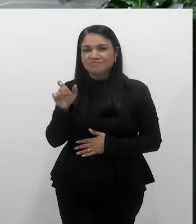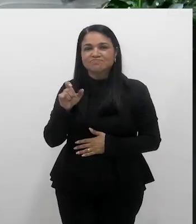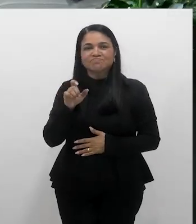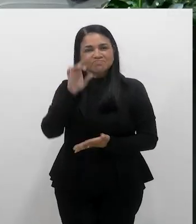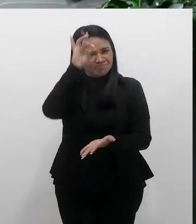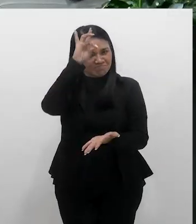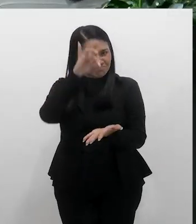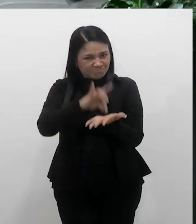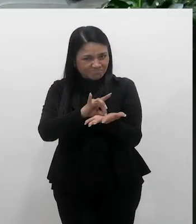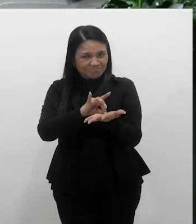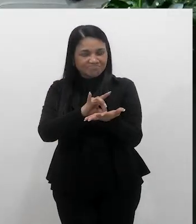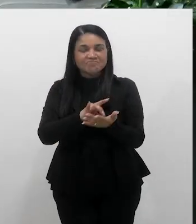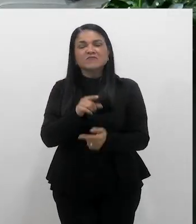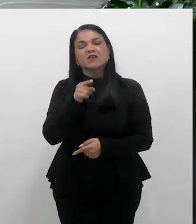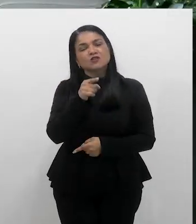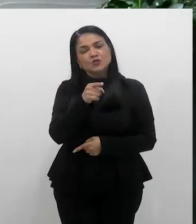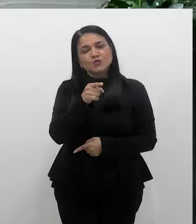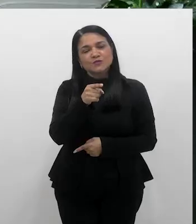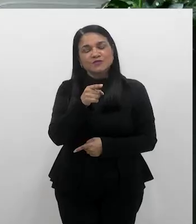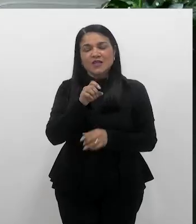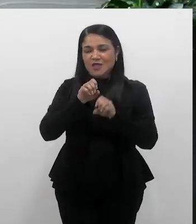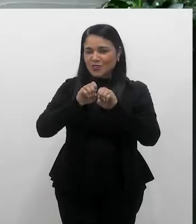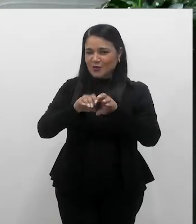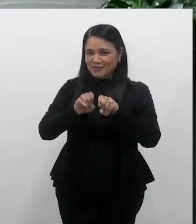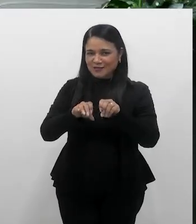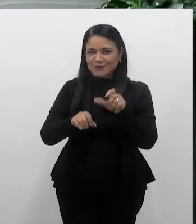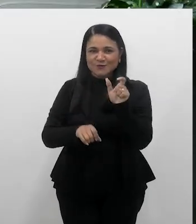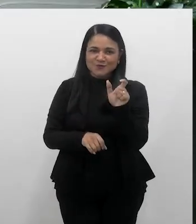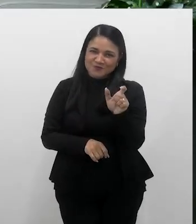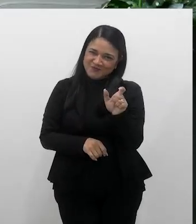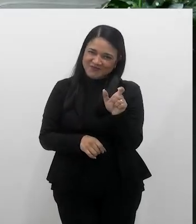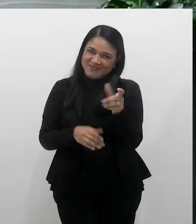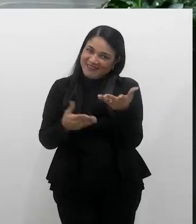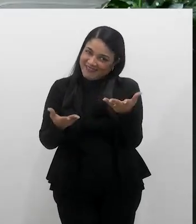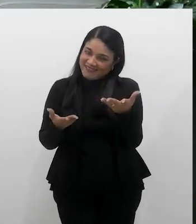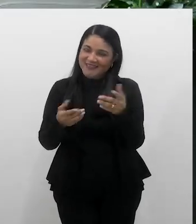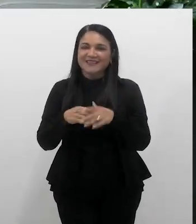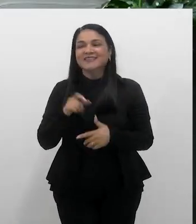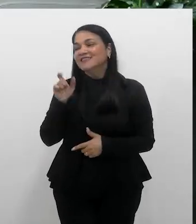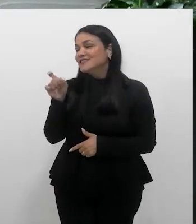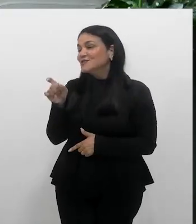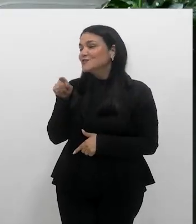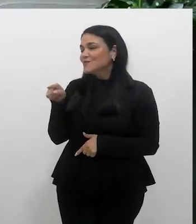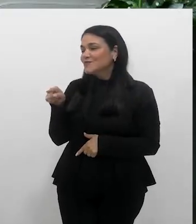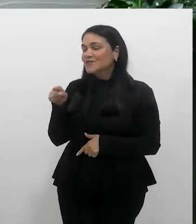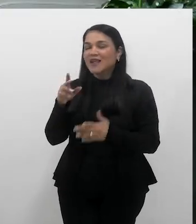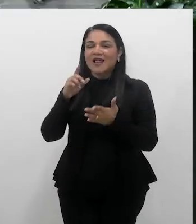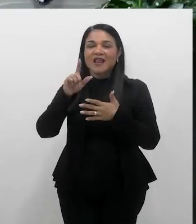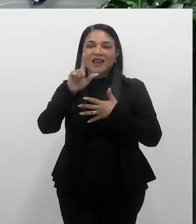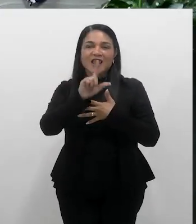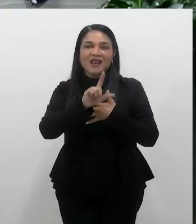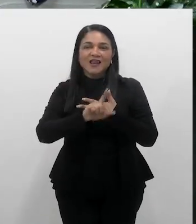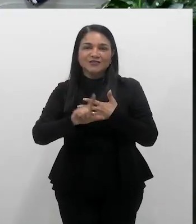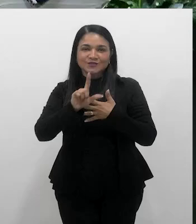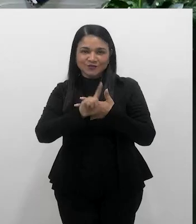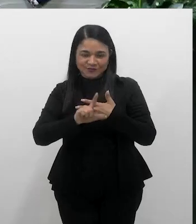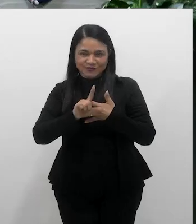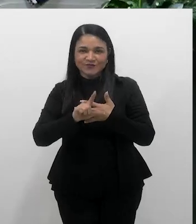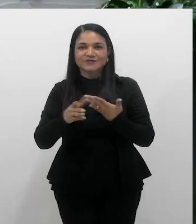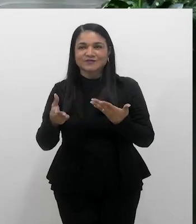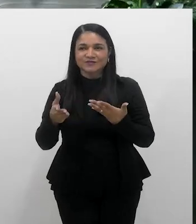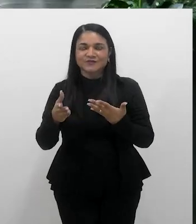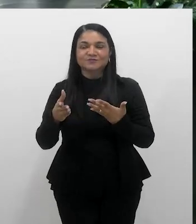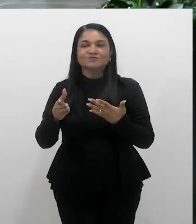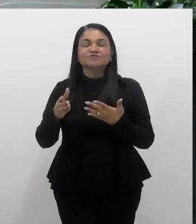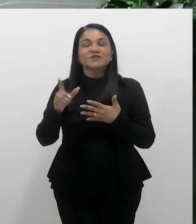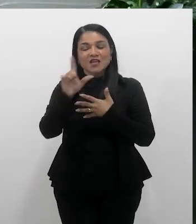Isso. Sinceridade. A sua, secretária. Educação. Não podia ser outra, né? A sua, Juvenal. Leitura. É isso.